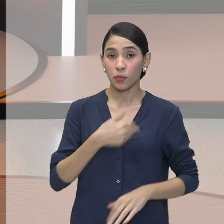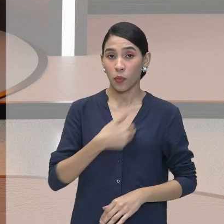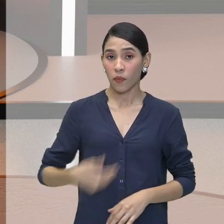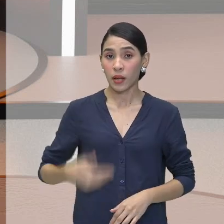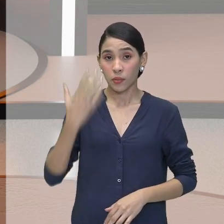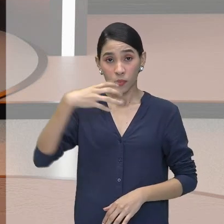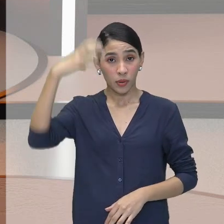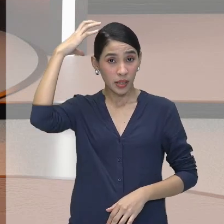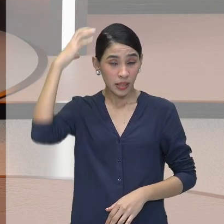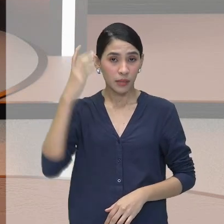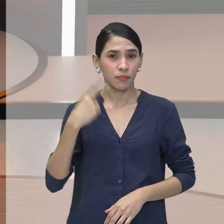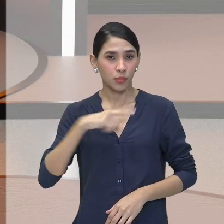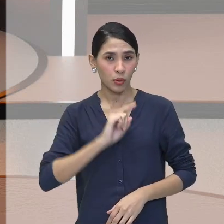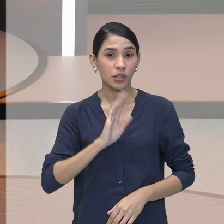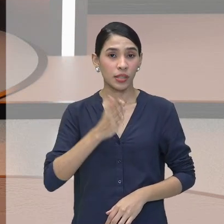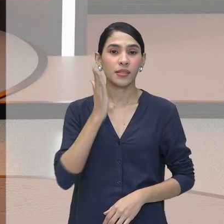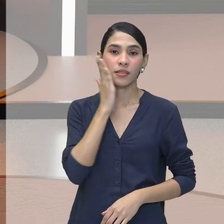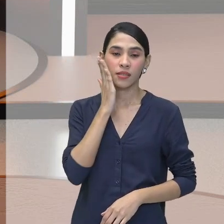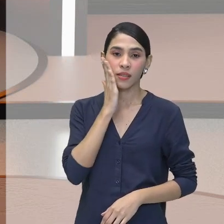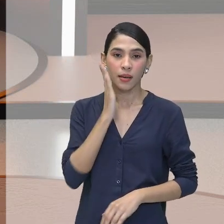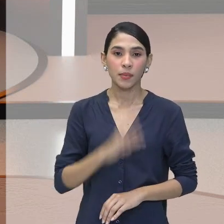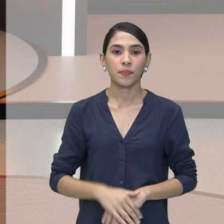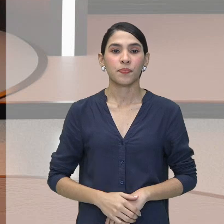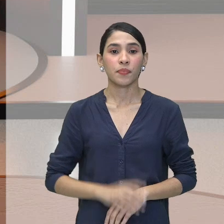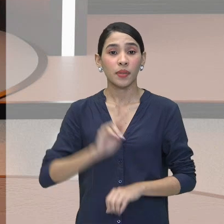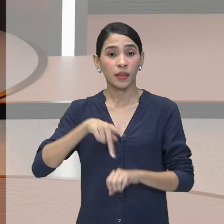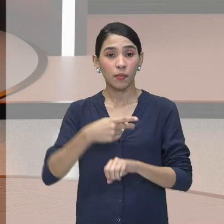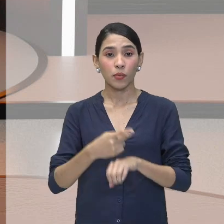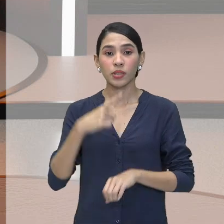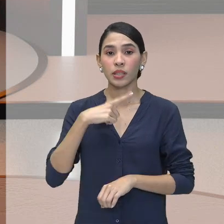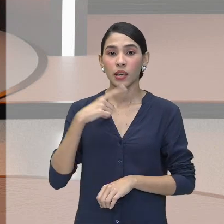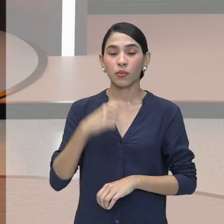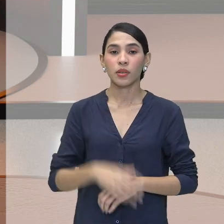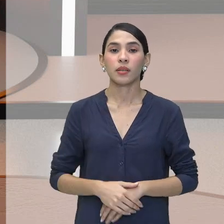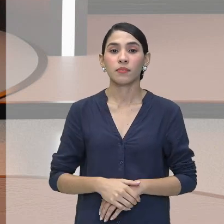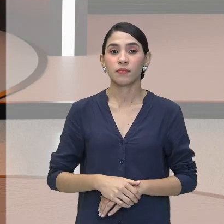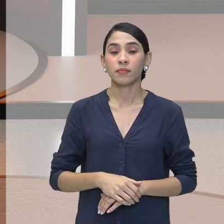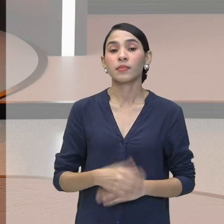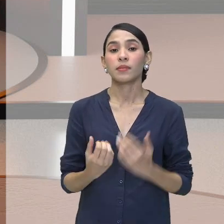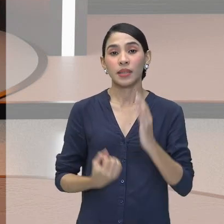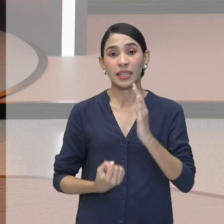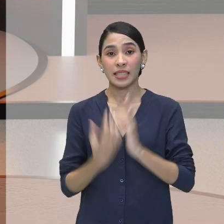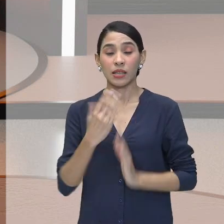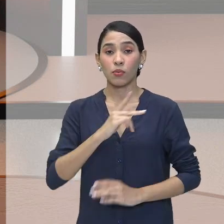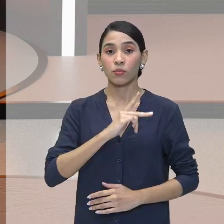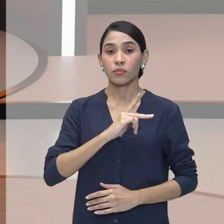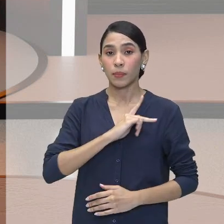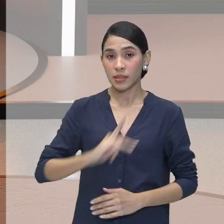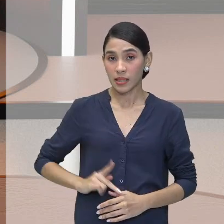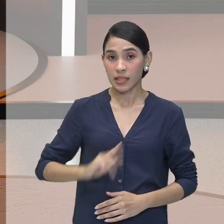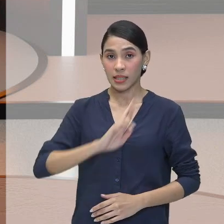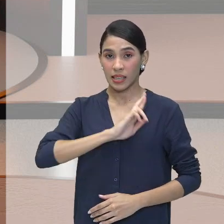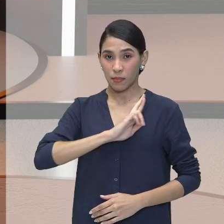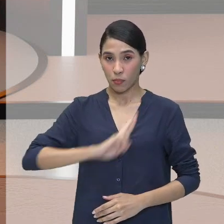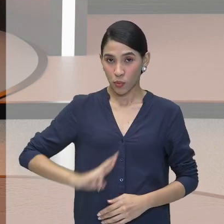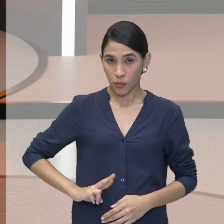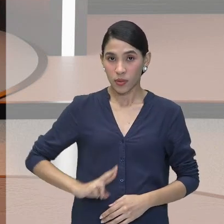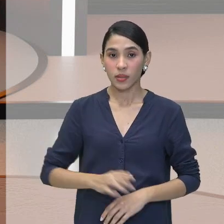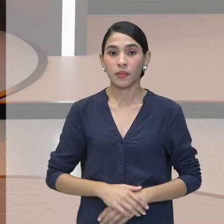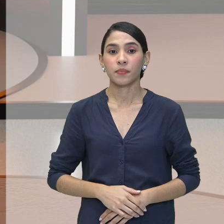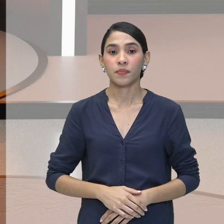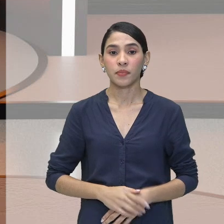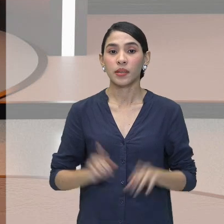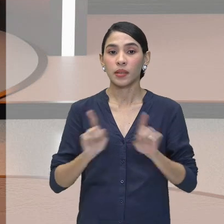já sabe que isso vai acontecer, afinal de contas, nós vamos estar tendo aqui a implantação de uma república. Então, teremos o fim da monarquia,